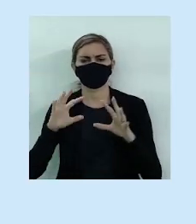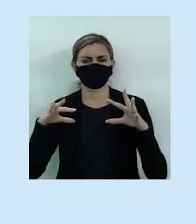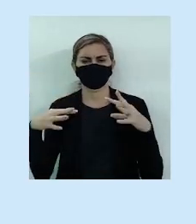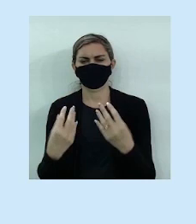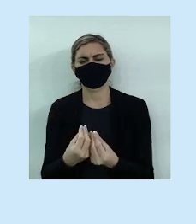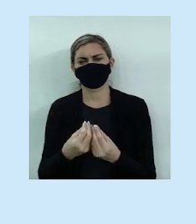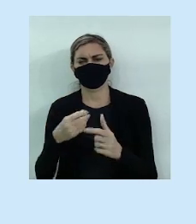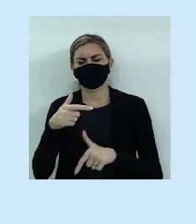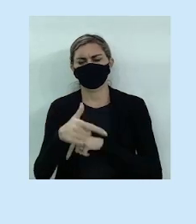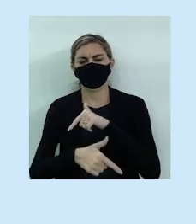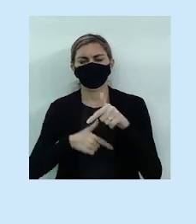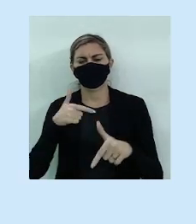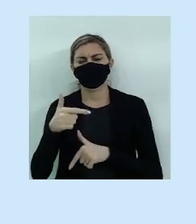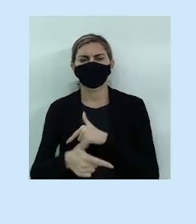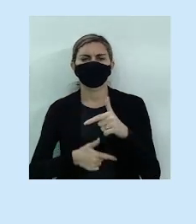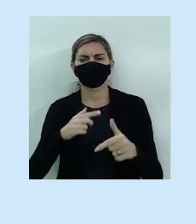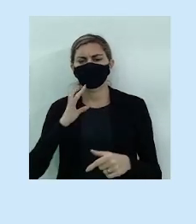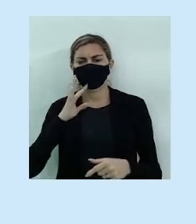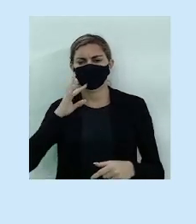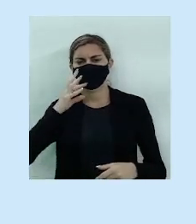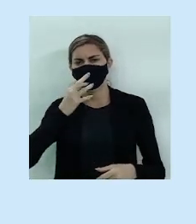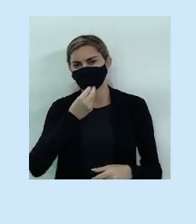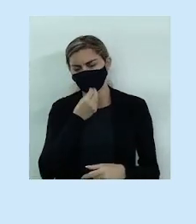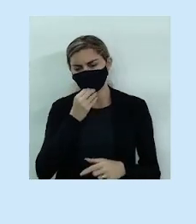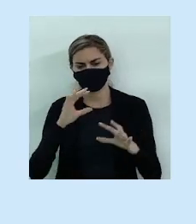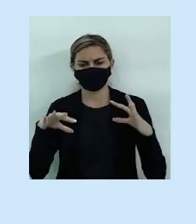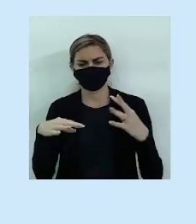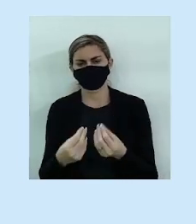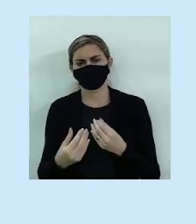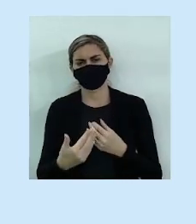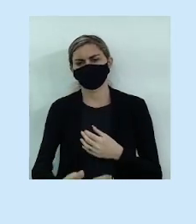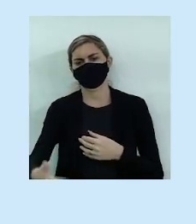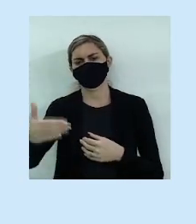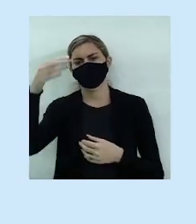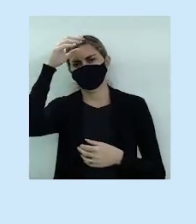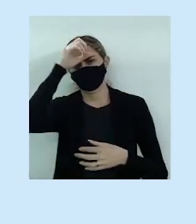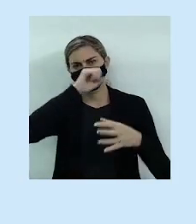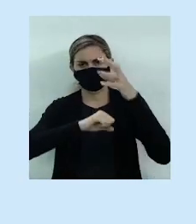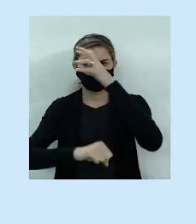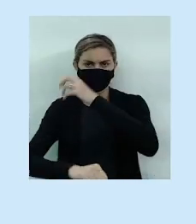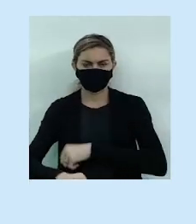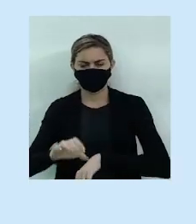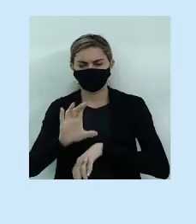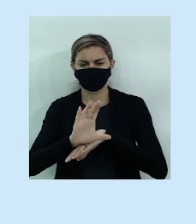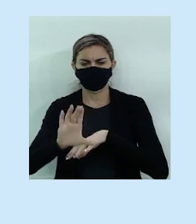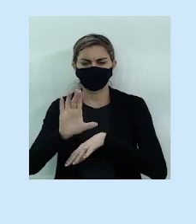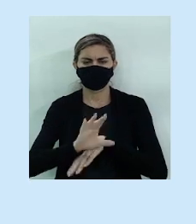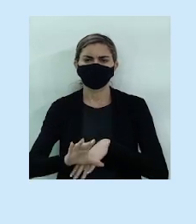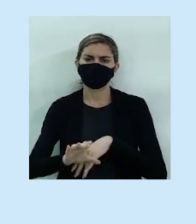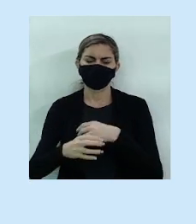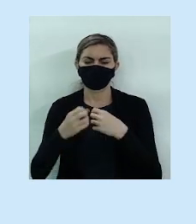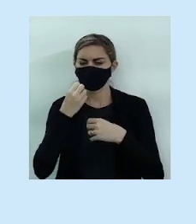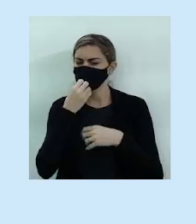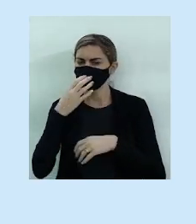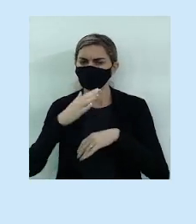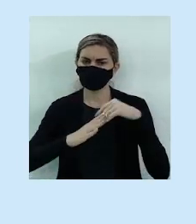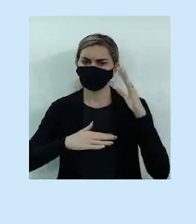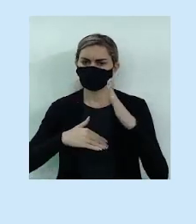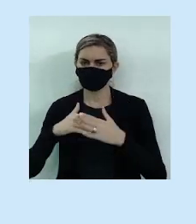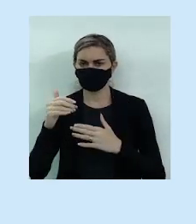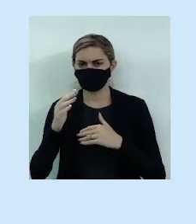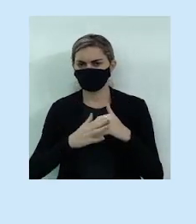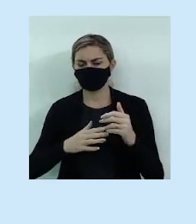nosso serviço, todo o nosso conhecimento, tudo isso que vocês vêm aprendendo ao longo do curso e vão colocar em prática quando